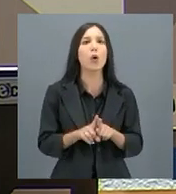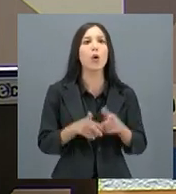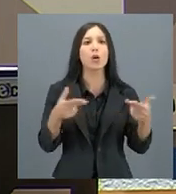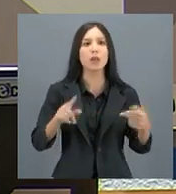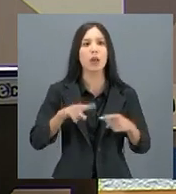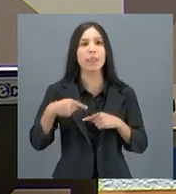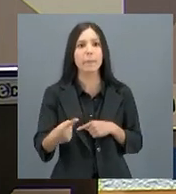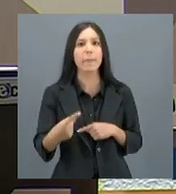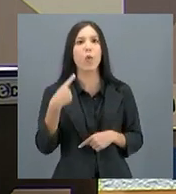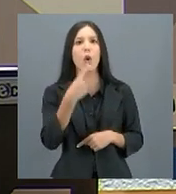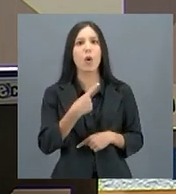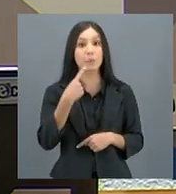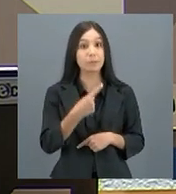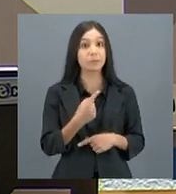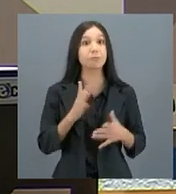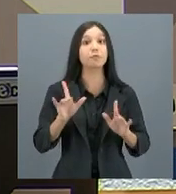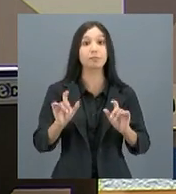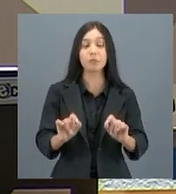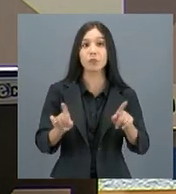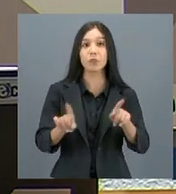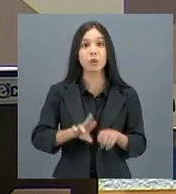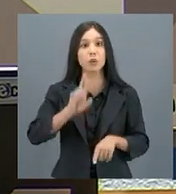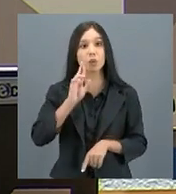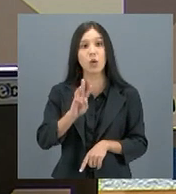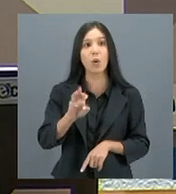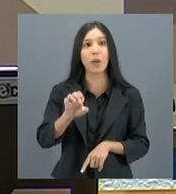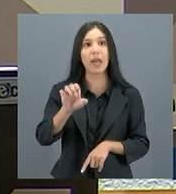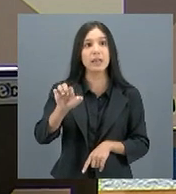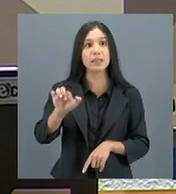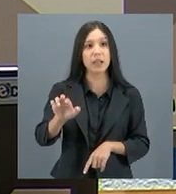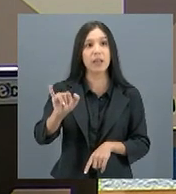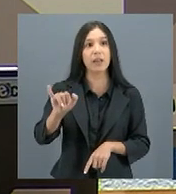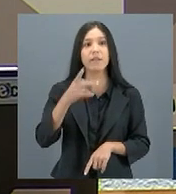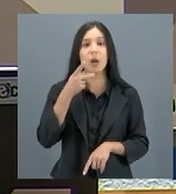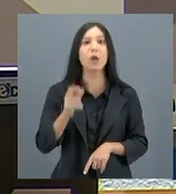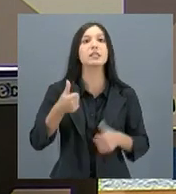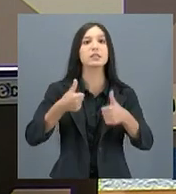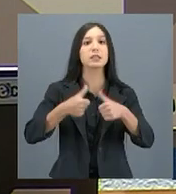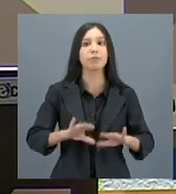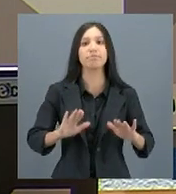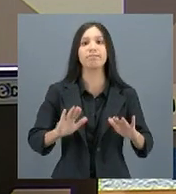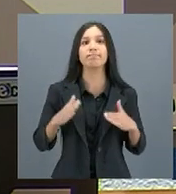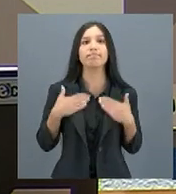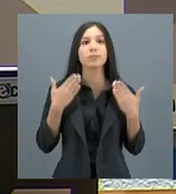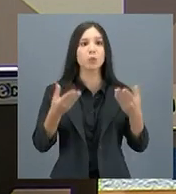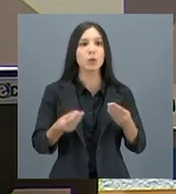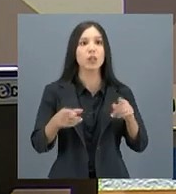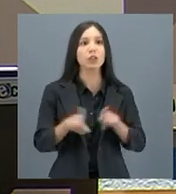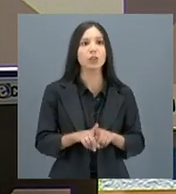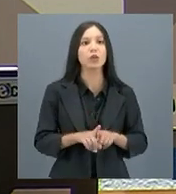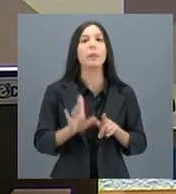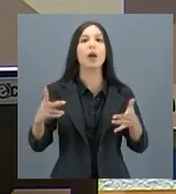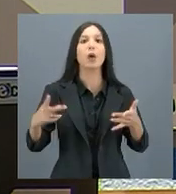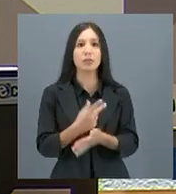hora depois. Ao subir, o senhor Wesley Cardia disse a mim que estava muito pressionado, sob o efeito de muita